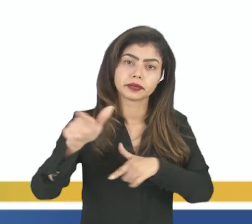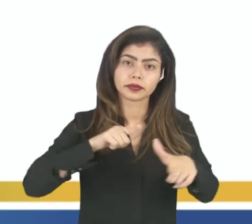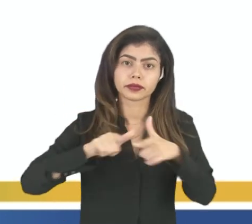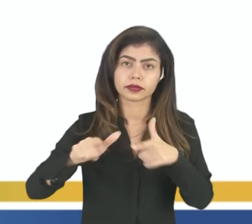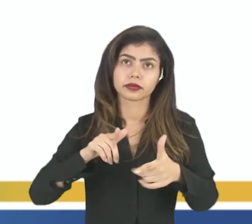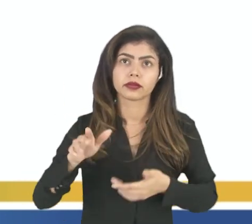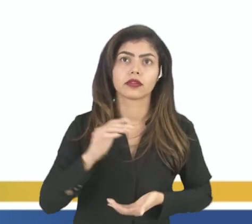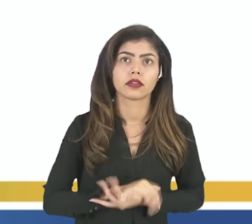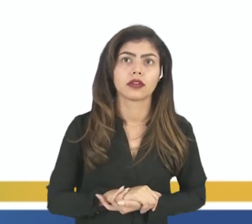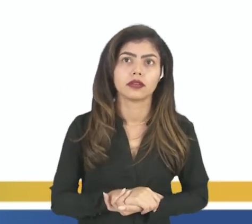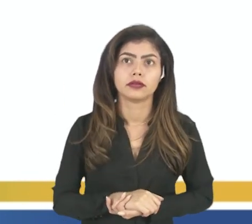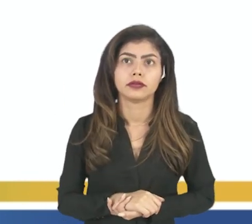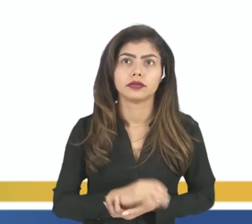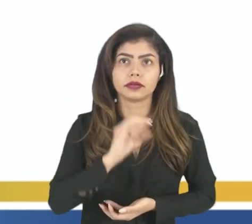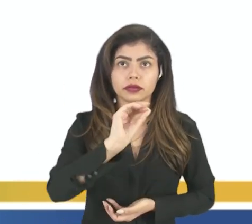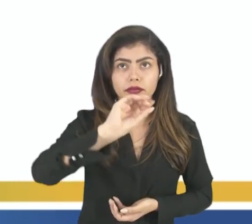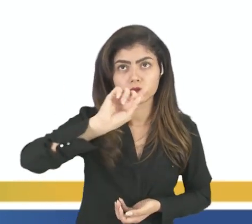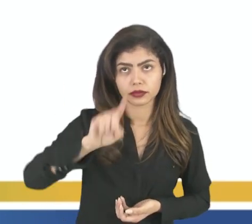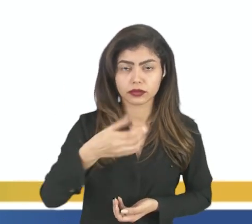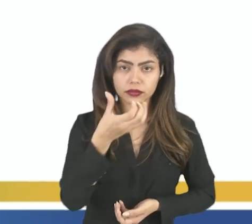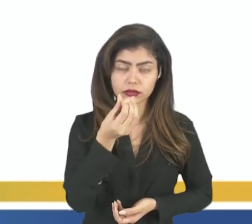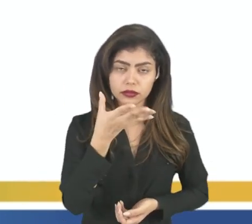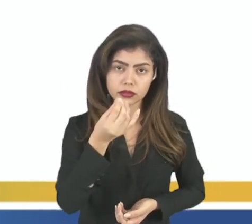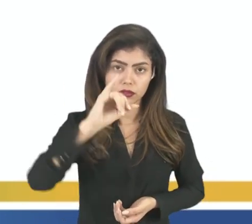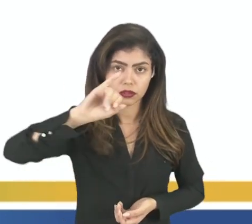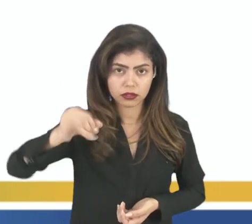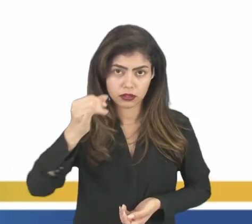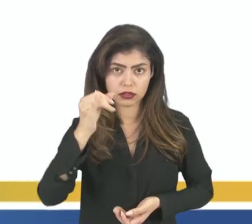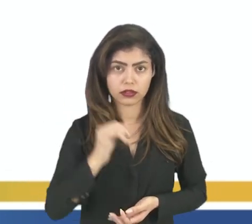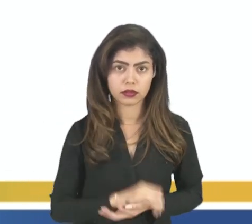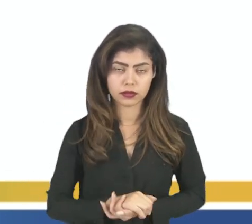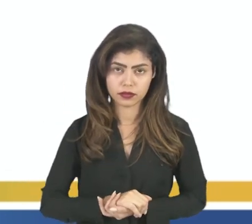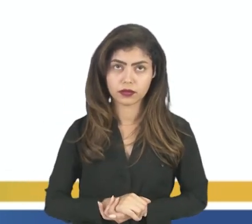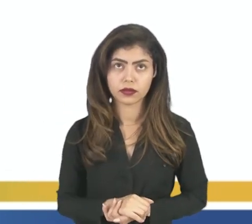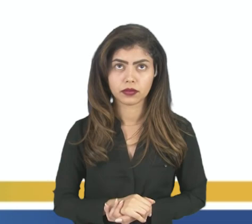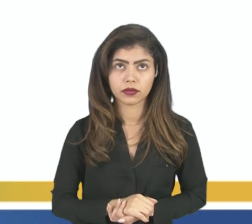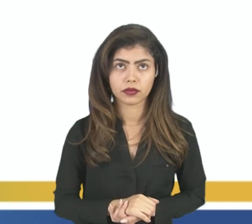trabalho, portanto, de 0,60 joules.